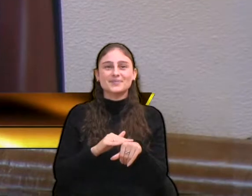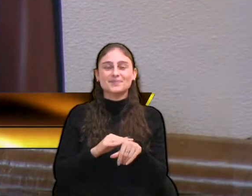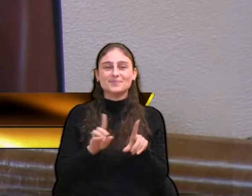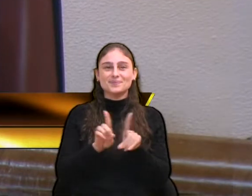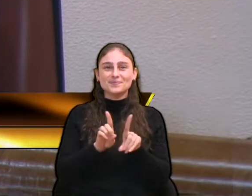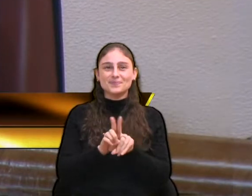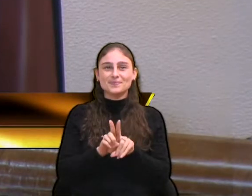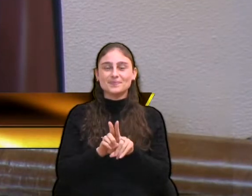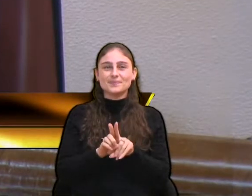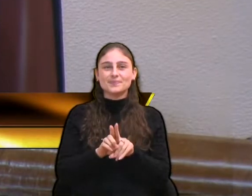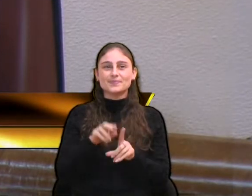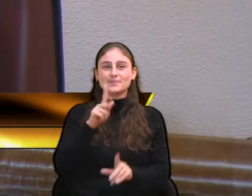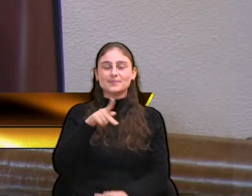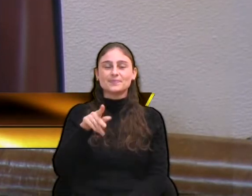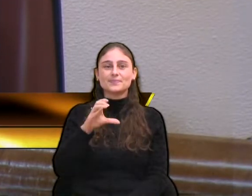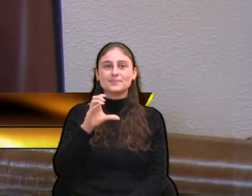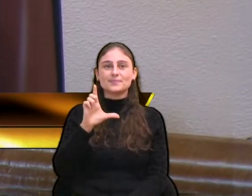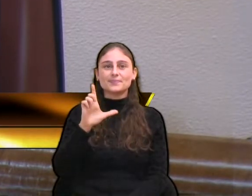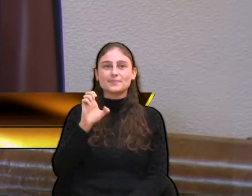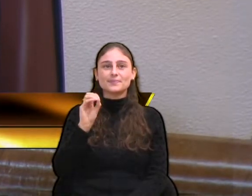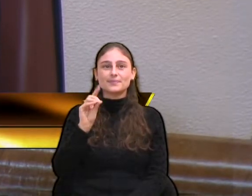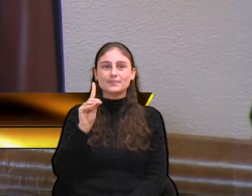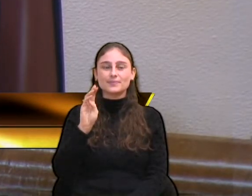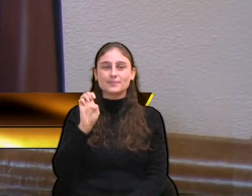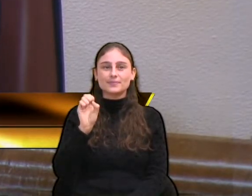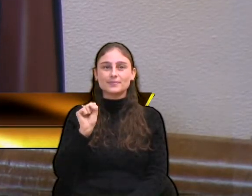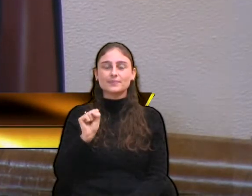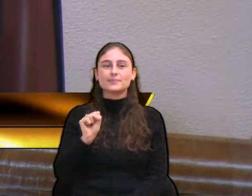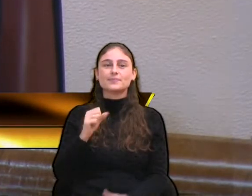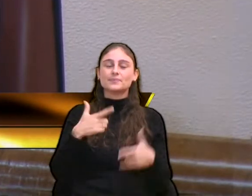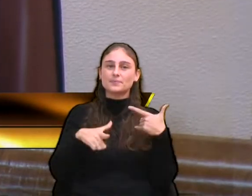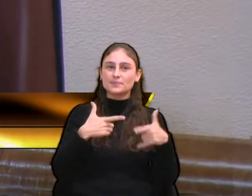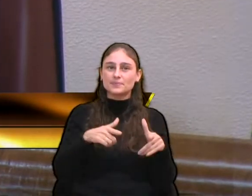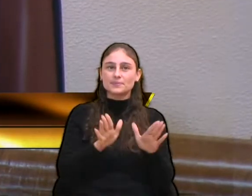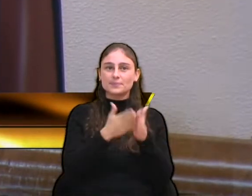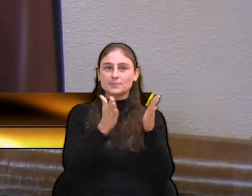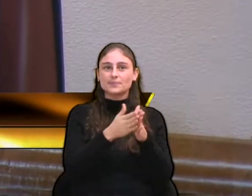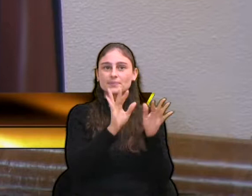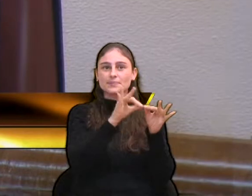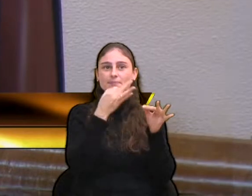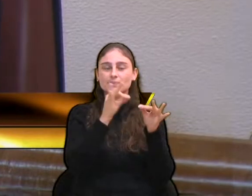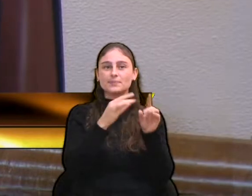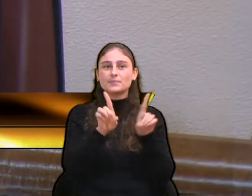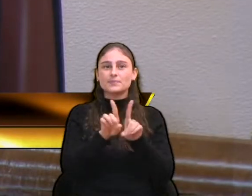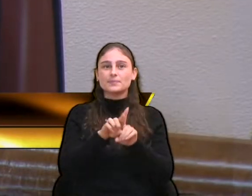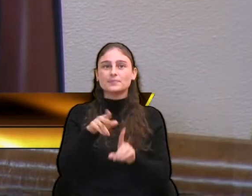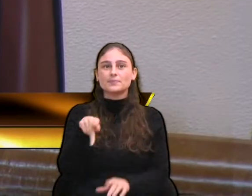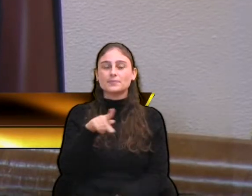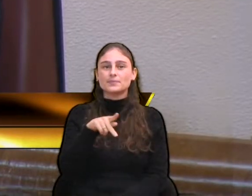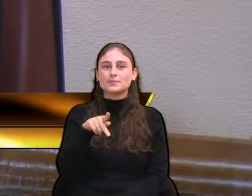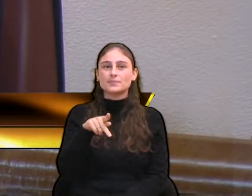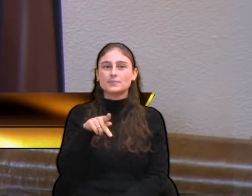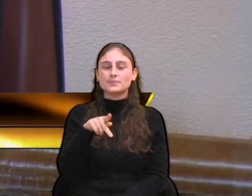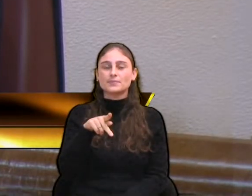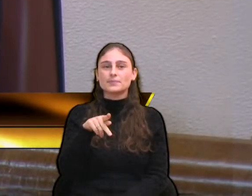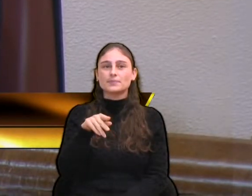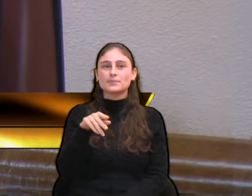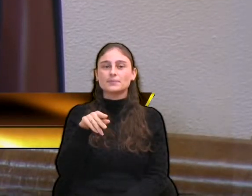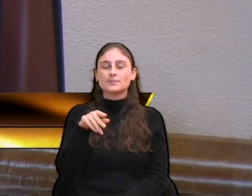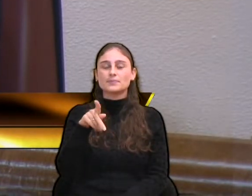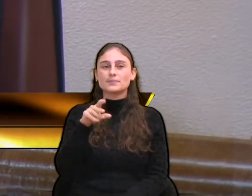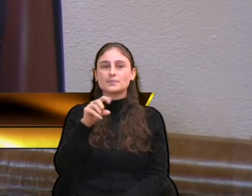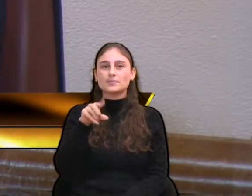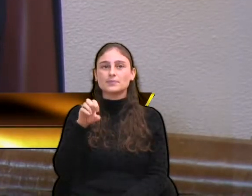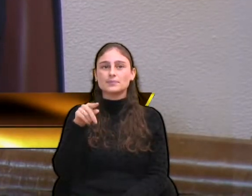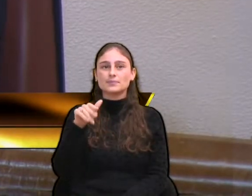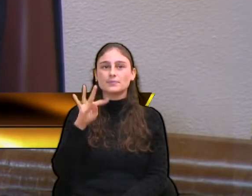referência da professora Cleudes e seu trabalho pela Festa da Uva, e o trabalho do professor Pozenato e suas obras para